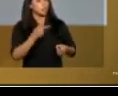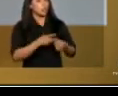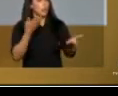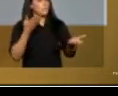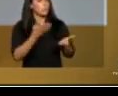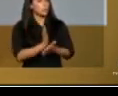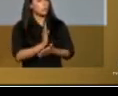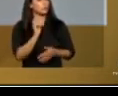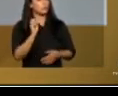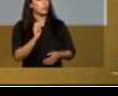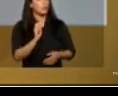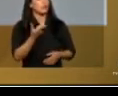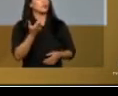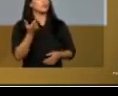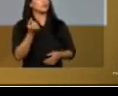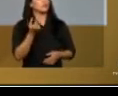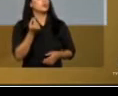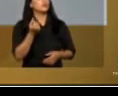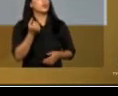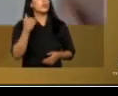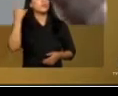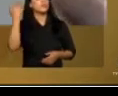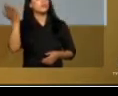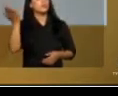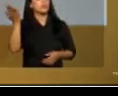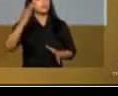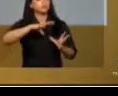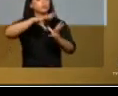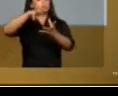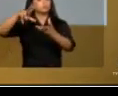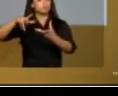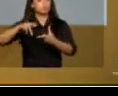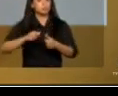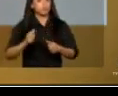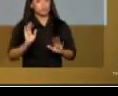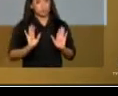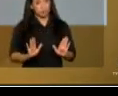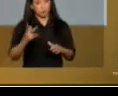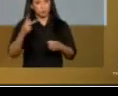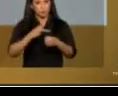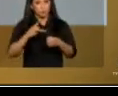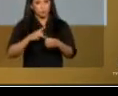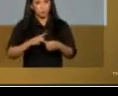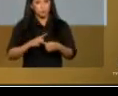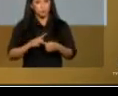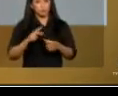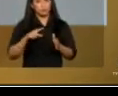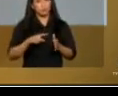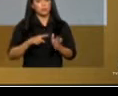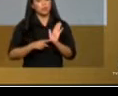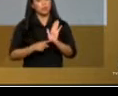uma política de preços internacionais. Isso significa que a Petrobras iria praticar os preços vigentes no